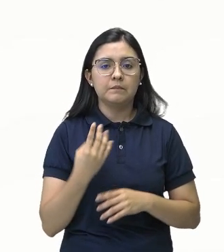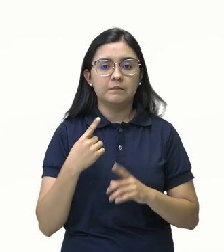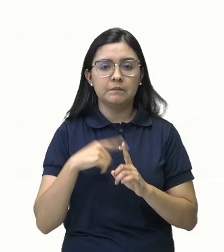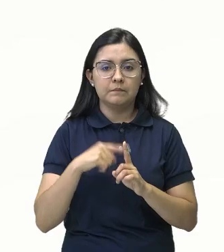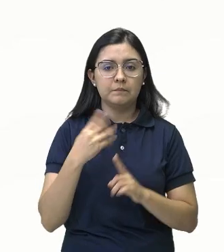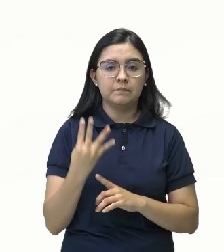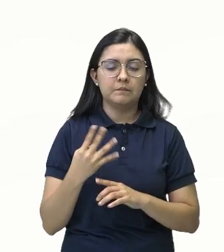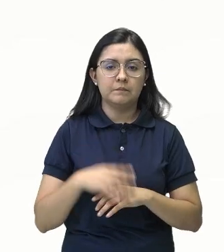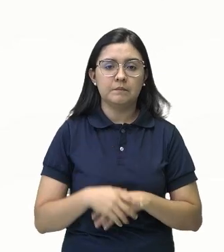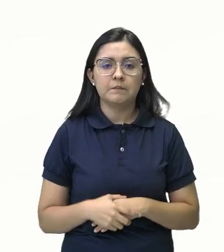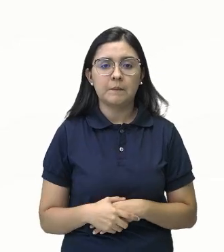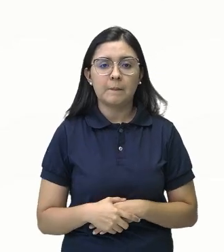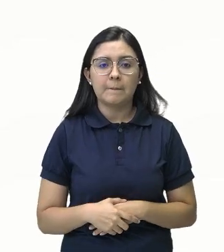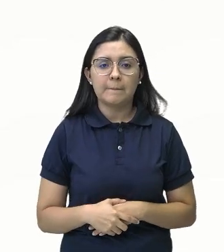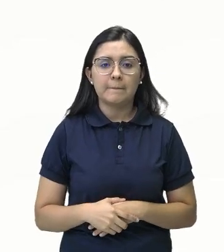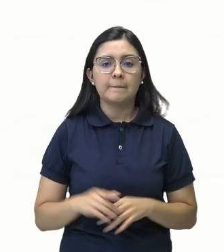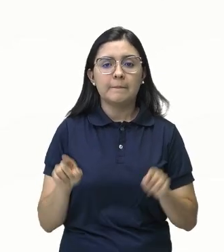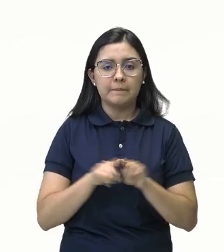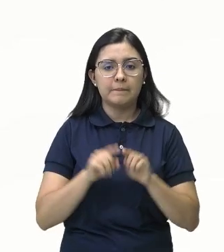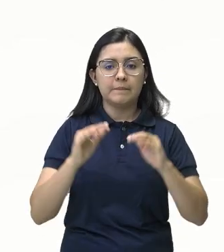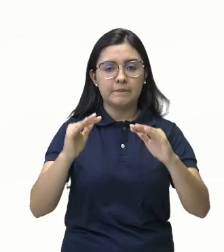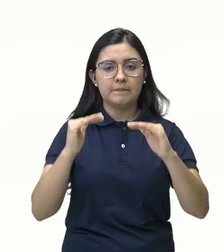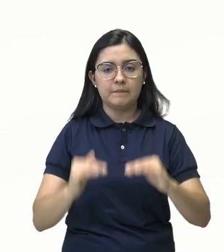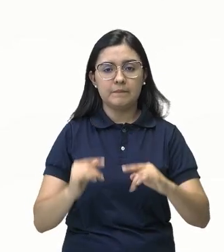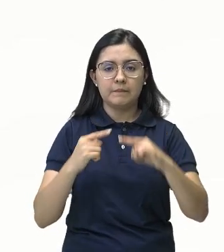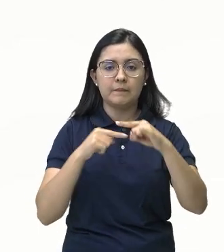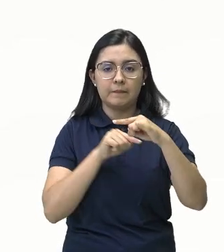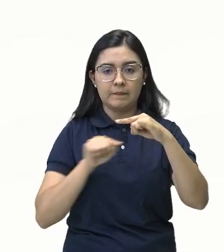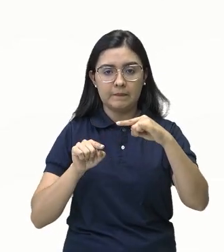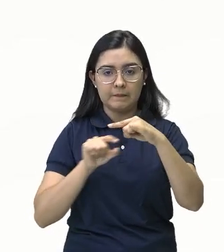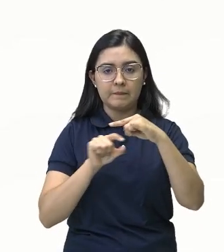P, 4. A mesma coisa para a parte de baixo.